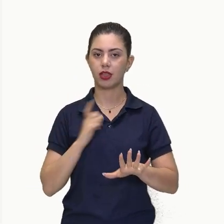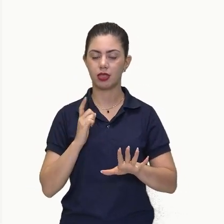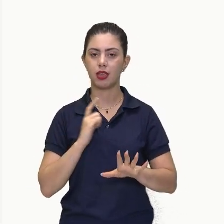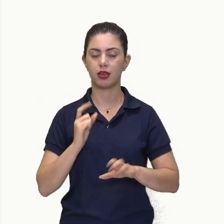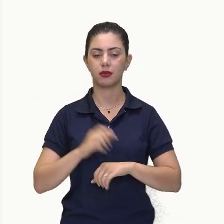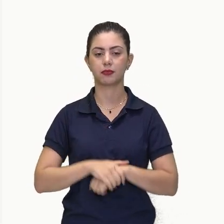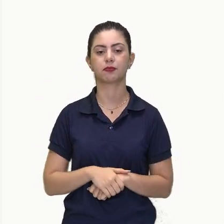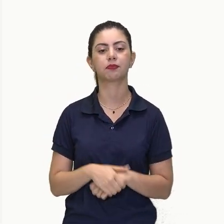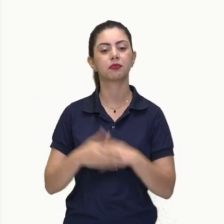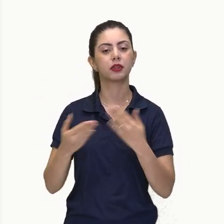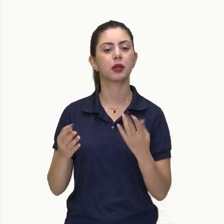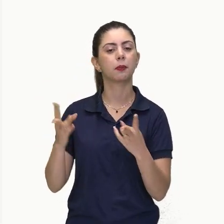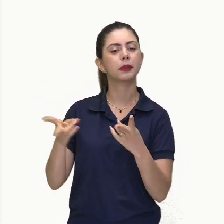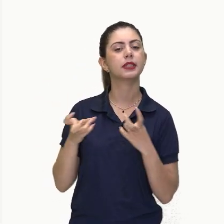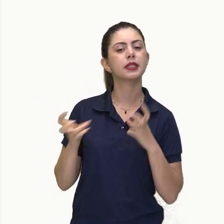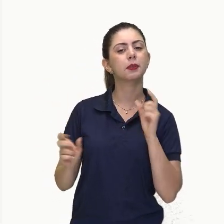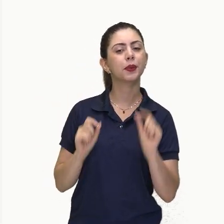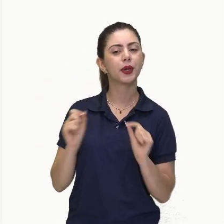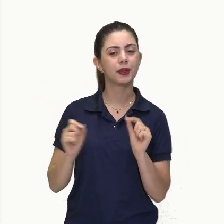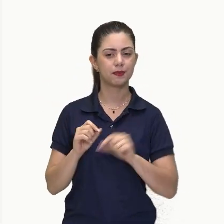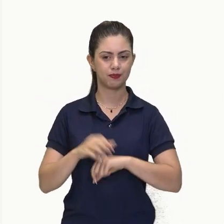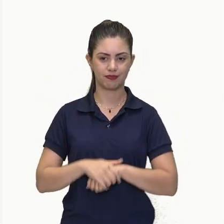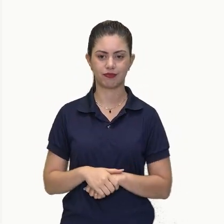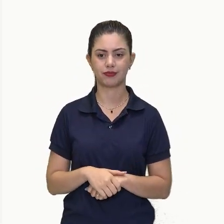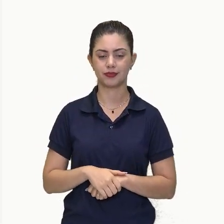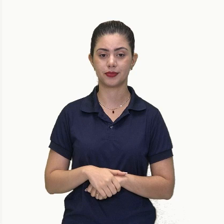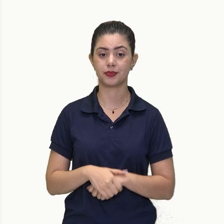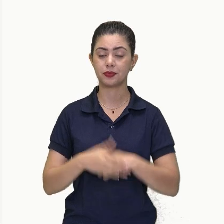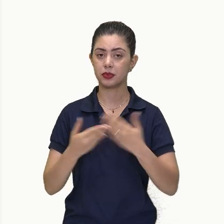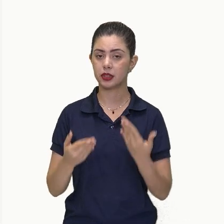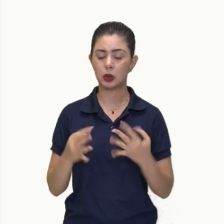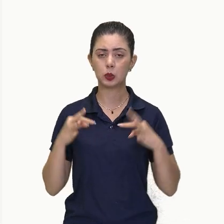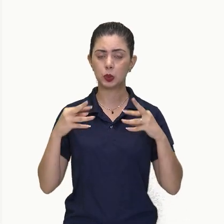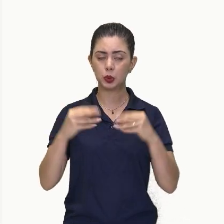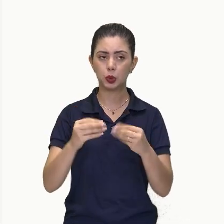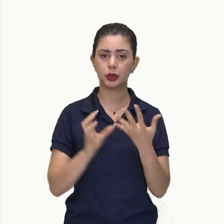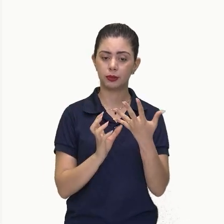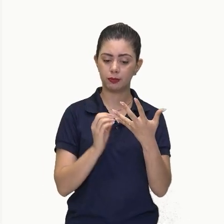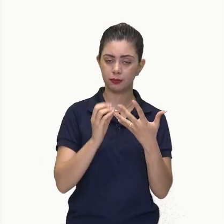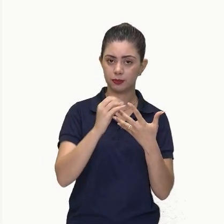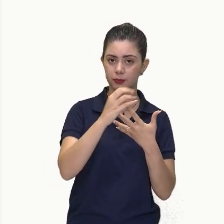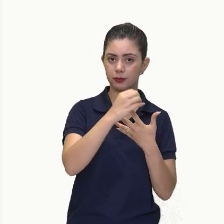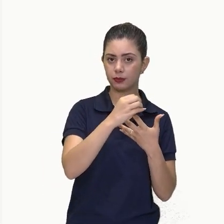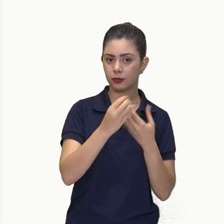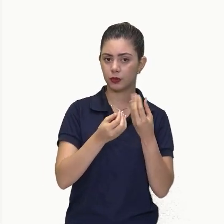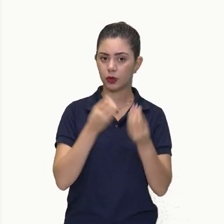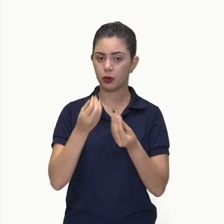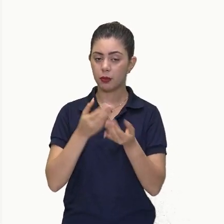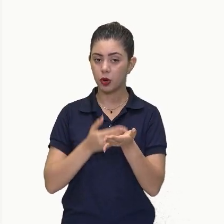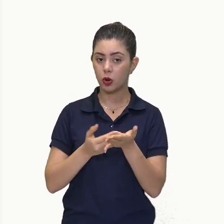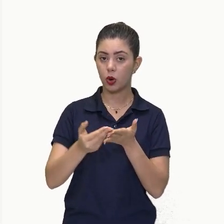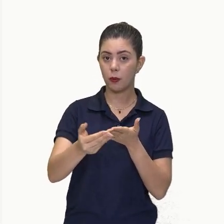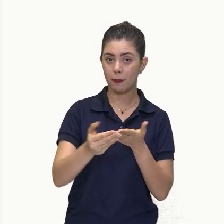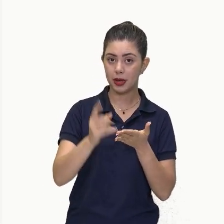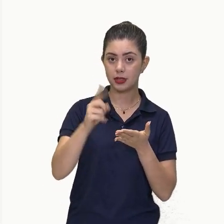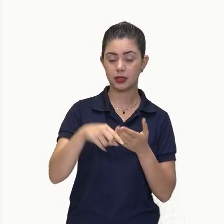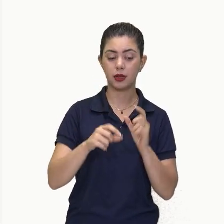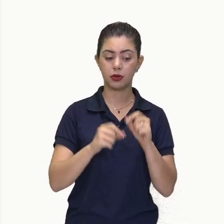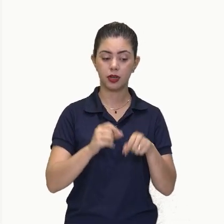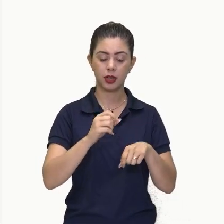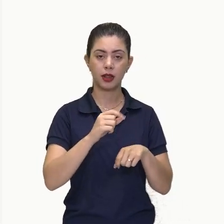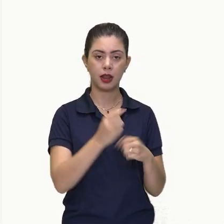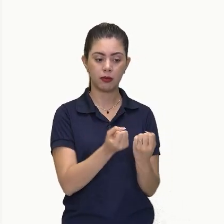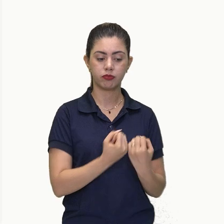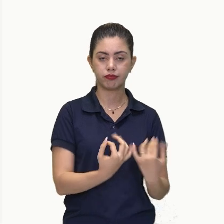Né? Então, o que a gente observa? Que toda teia, né, cadeia alimentar, ela vai iniciar pelo produtor. Olha